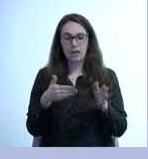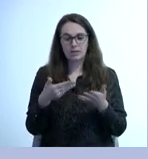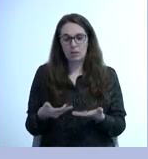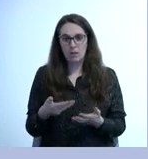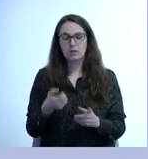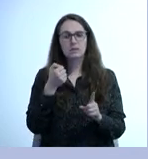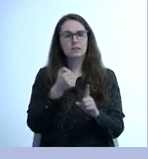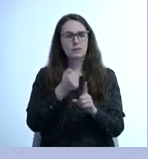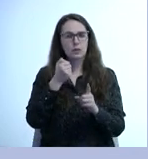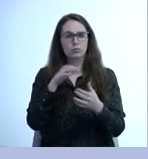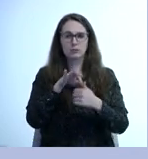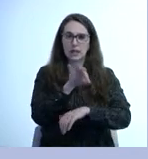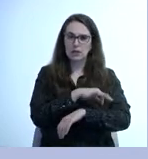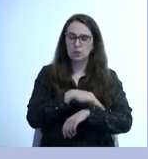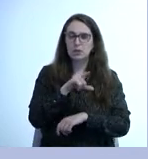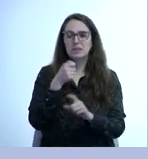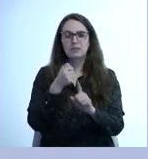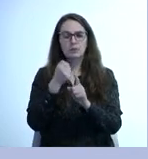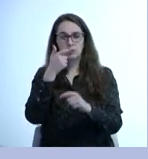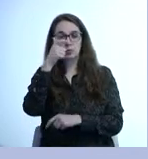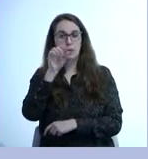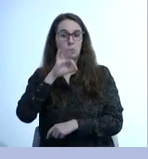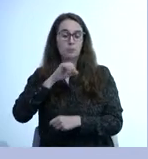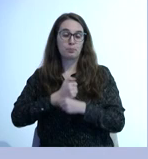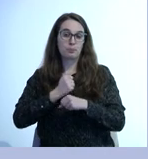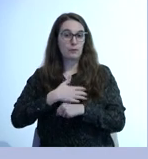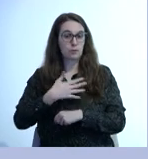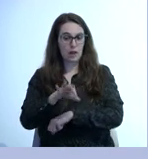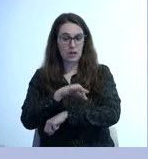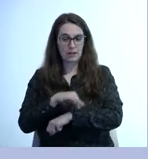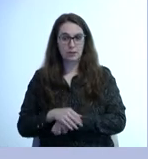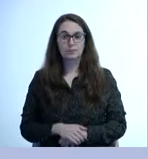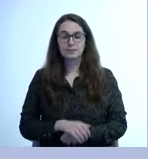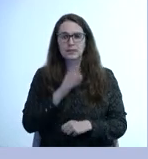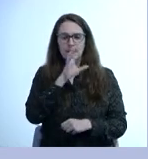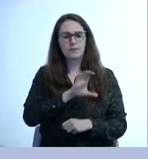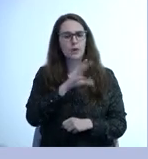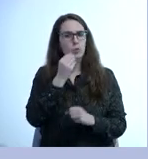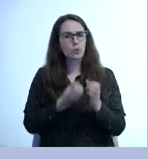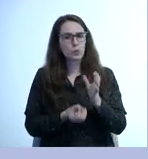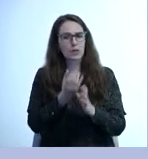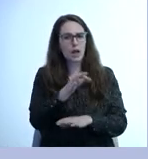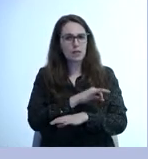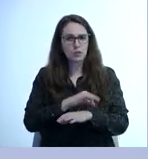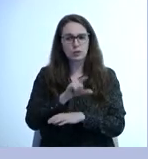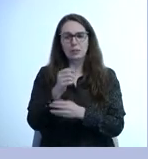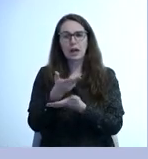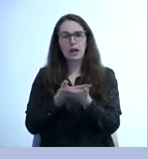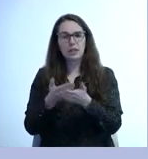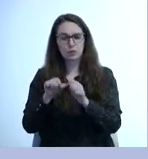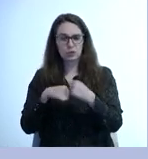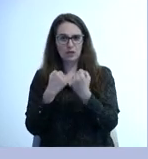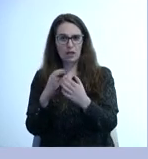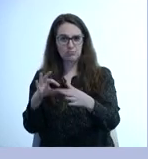desafios à arquitetura e os desafios aos arquitetos, a forma de produzirmos a arquitetura, a relação com a